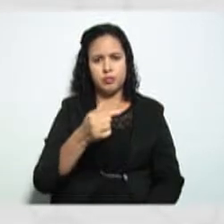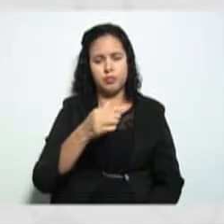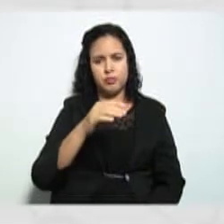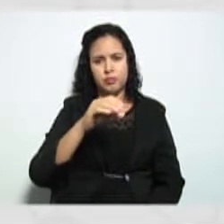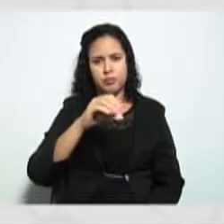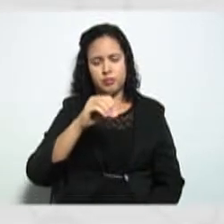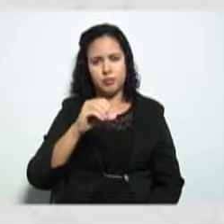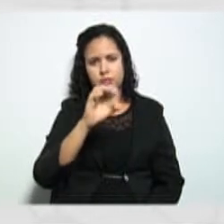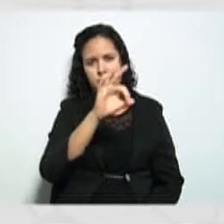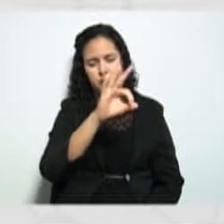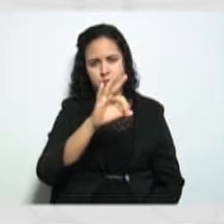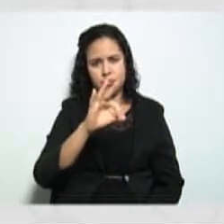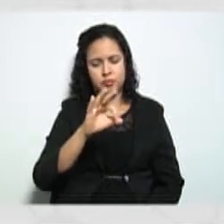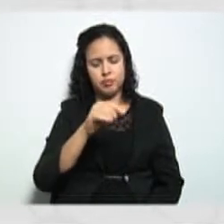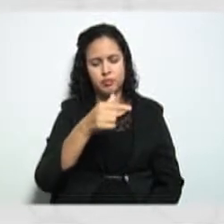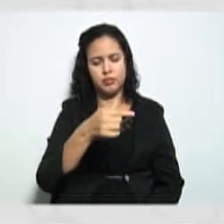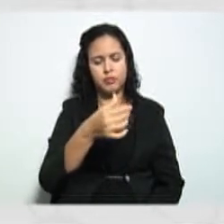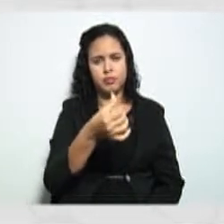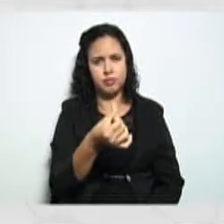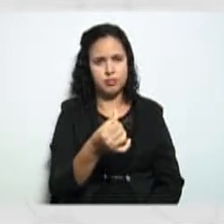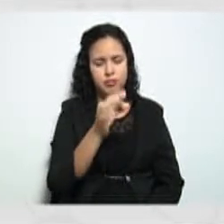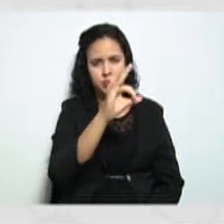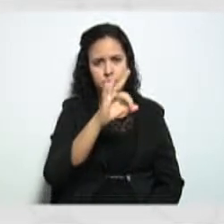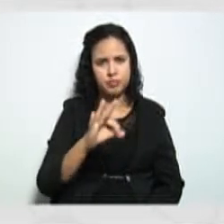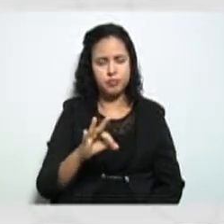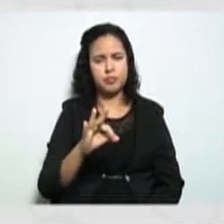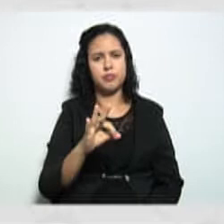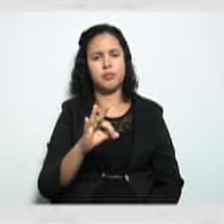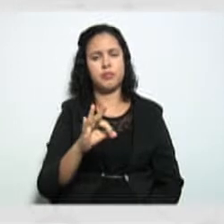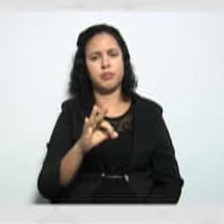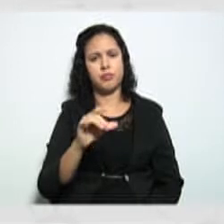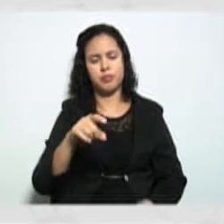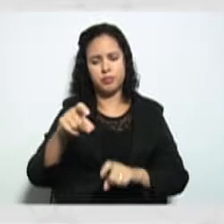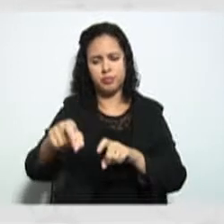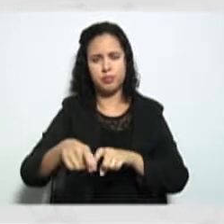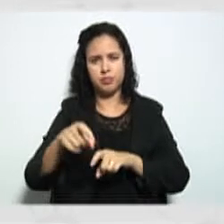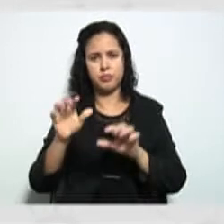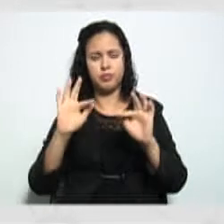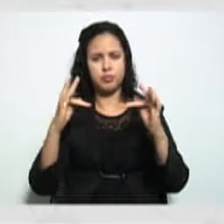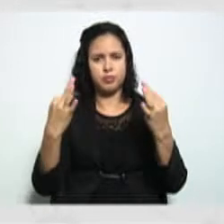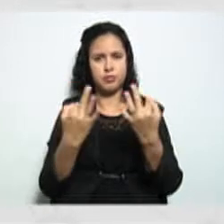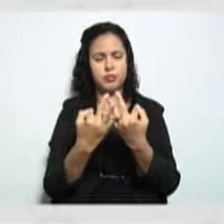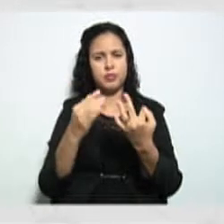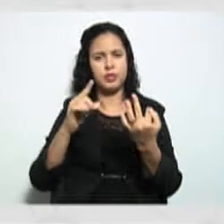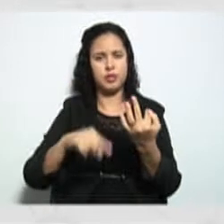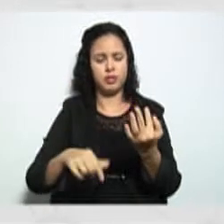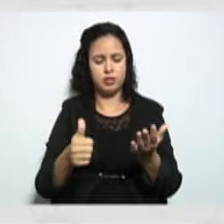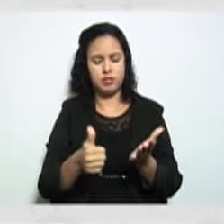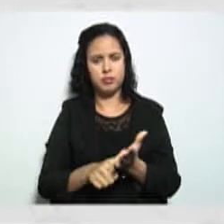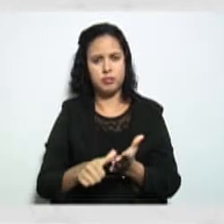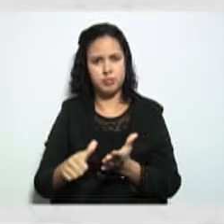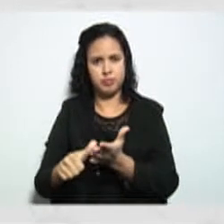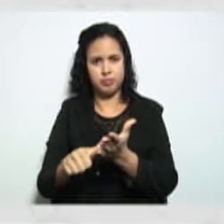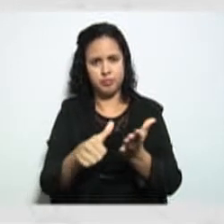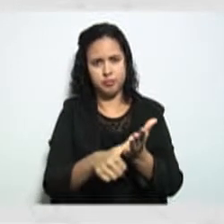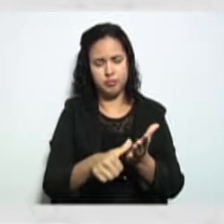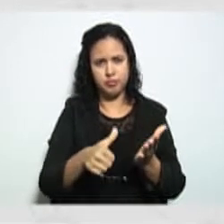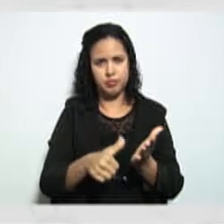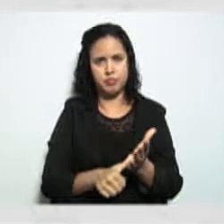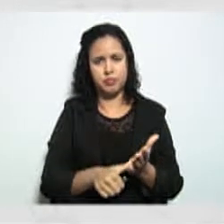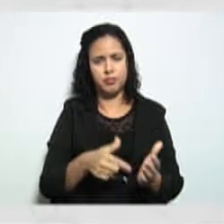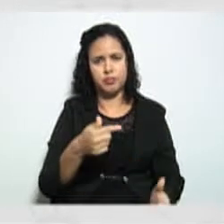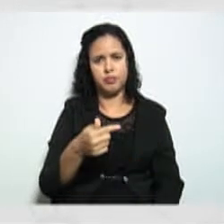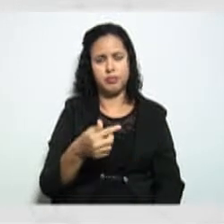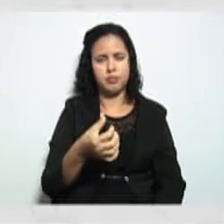76% dos agricultores familiares são cooperados. Ou seja, 3 quartos, né?